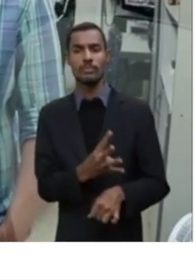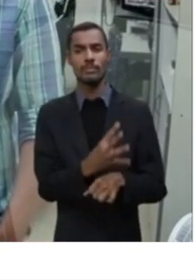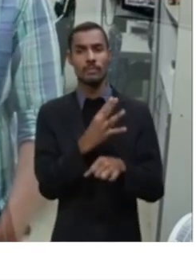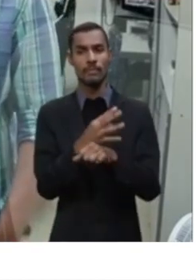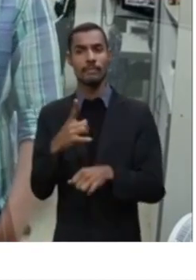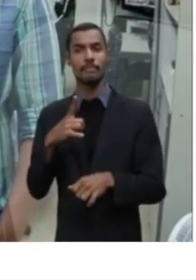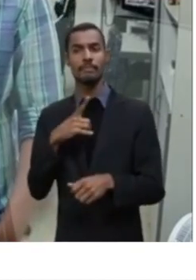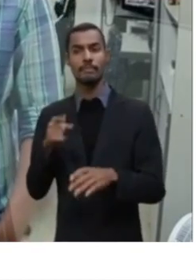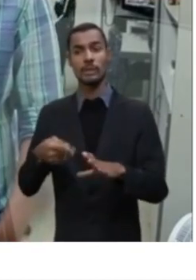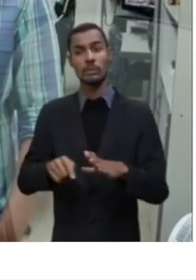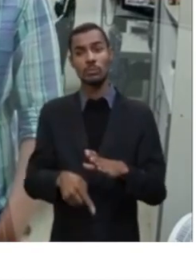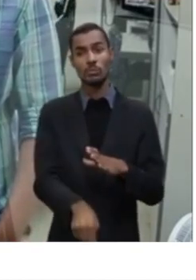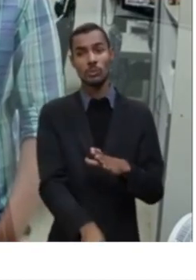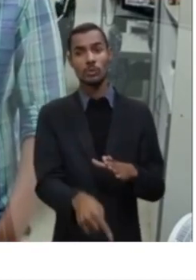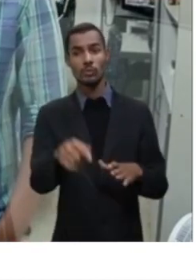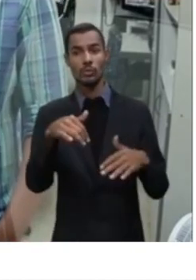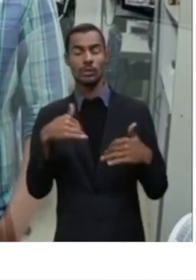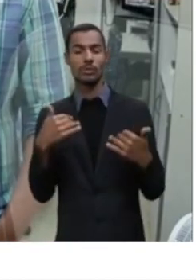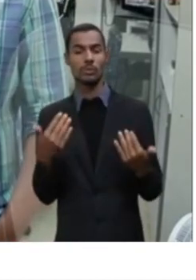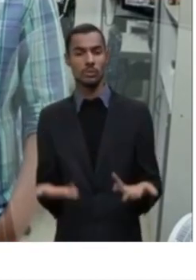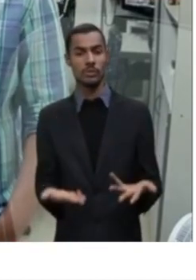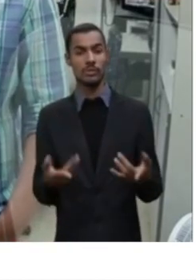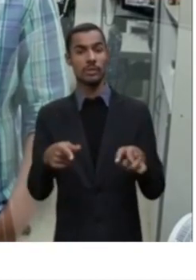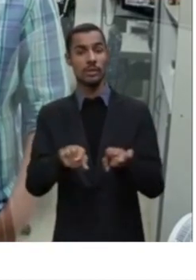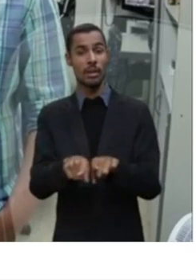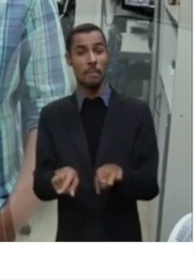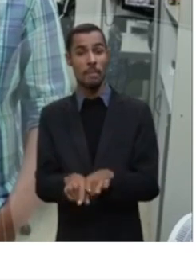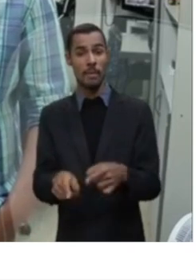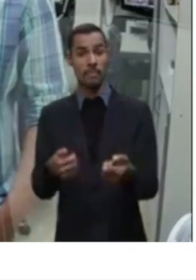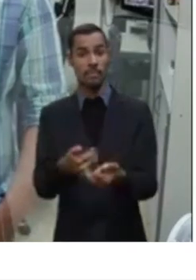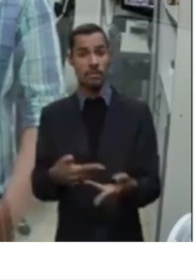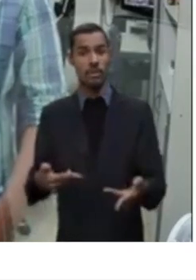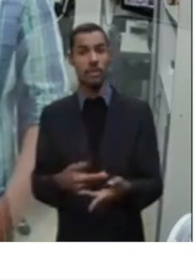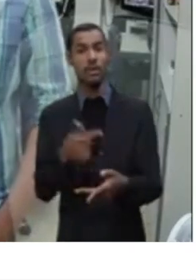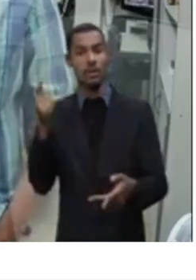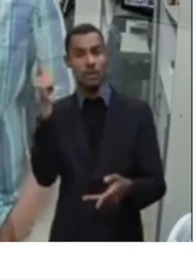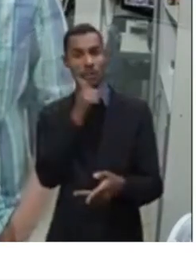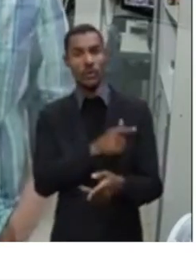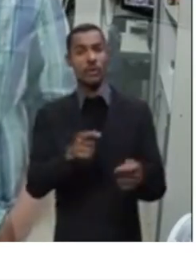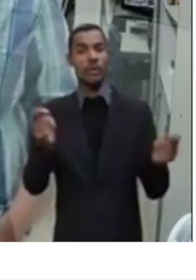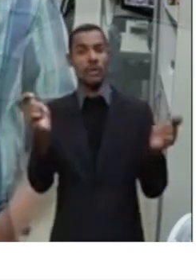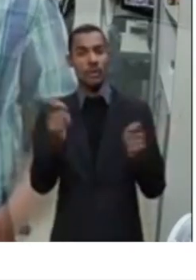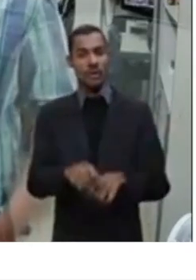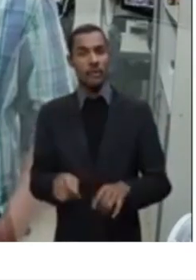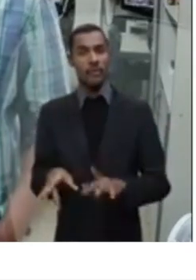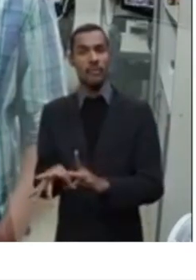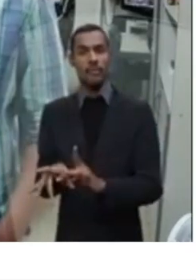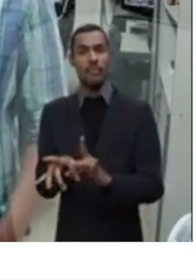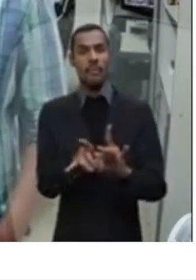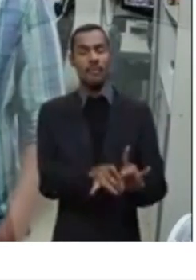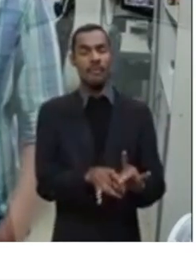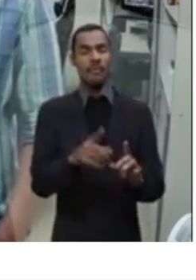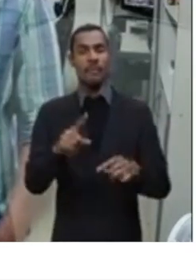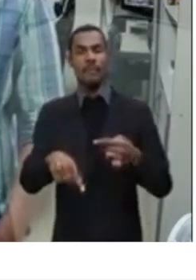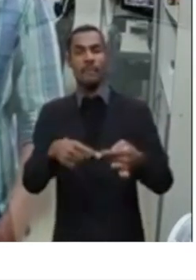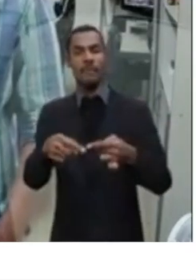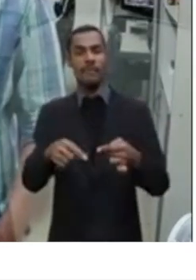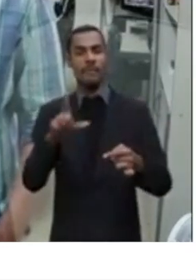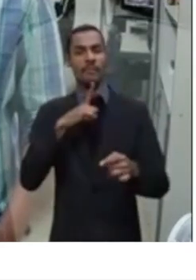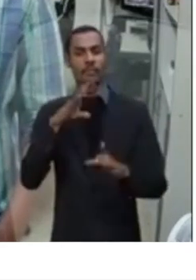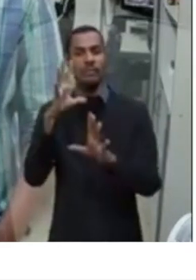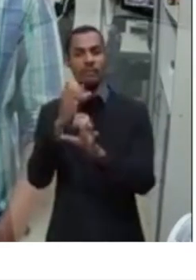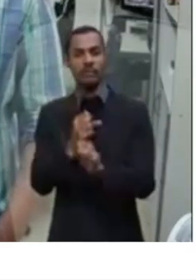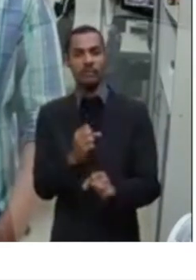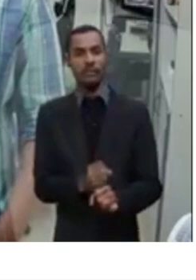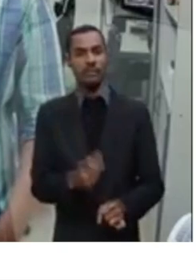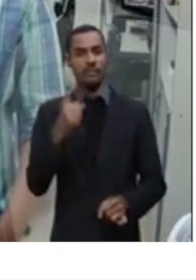ao longo da profundidade desse perfil. E com esse material a gente consegue chegar nas considerações de cálculo,